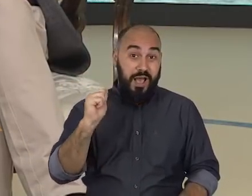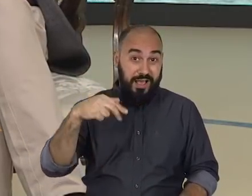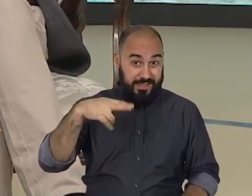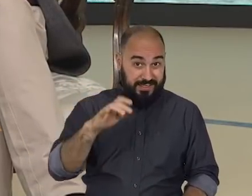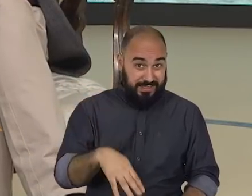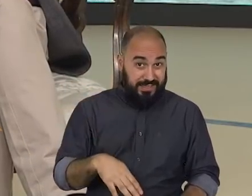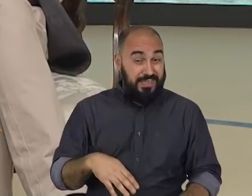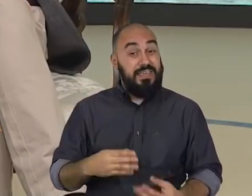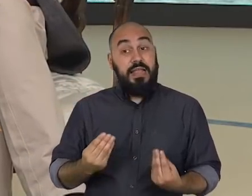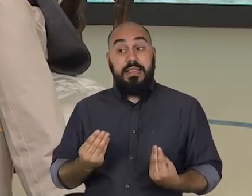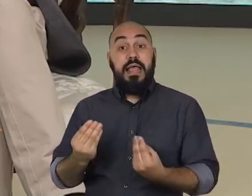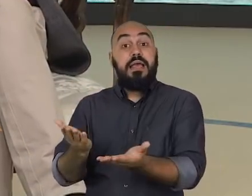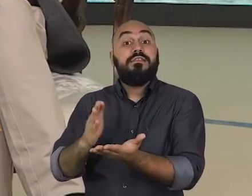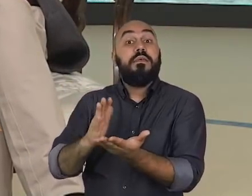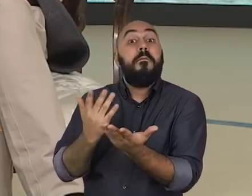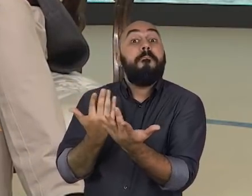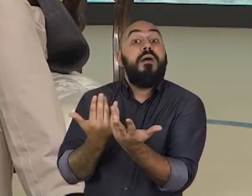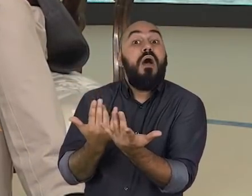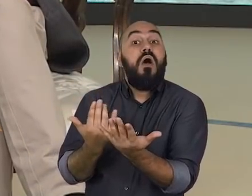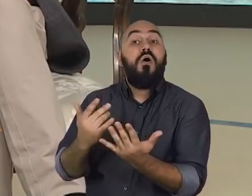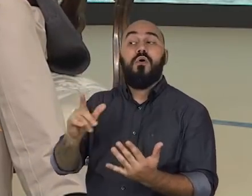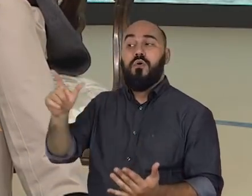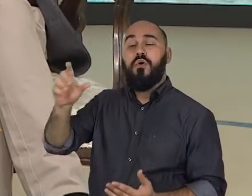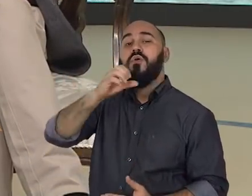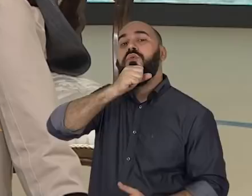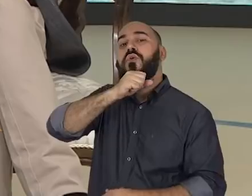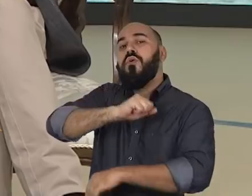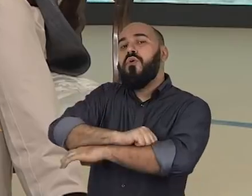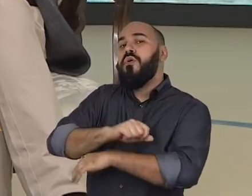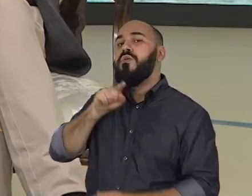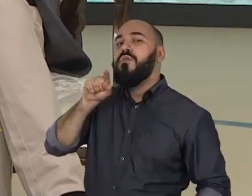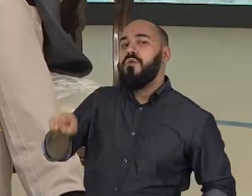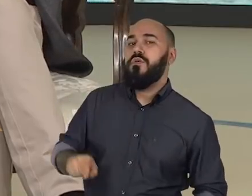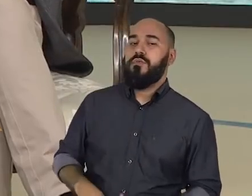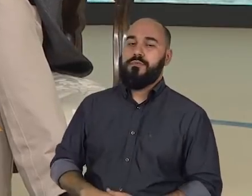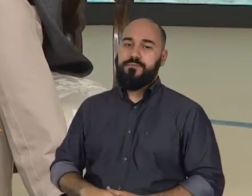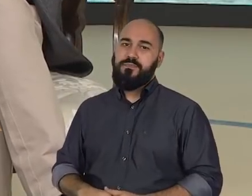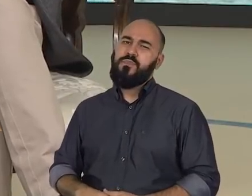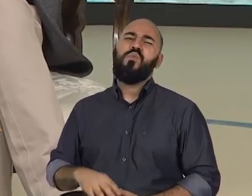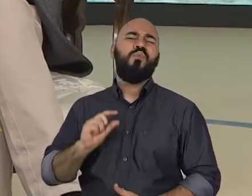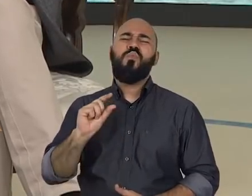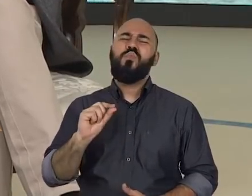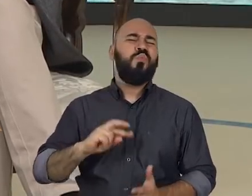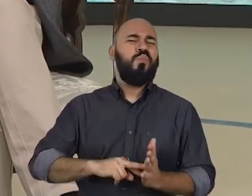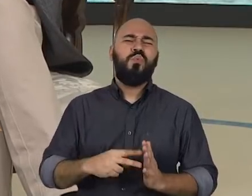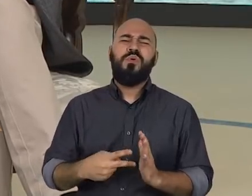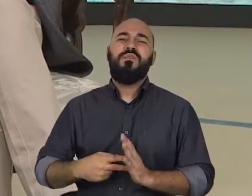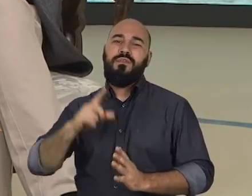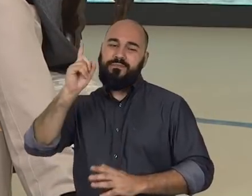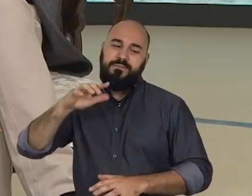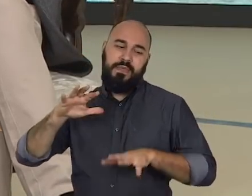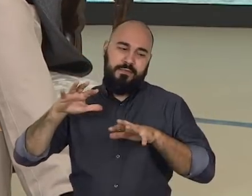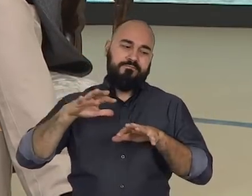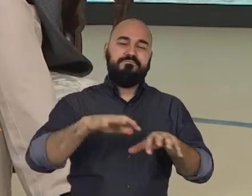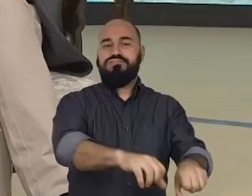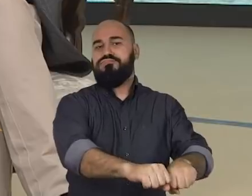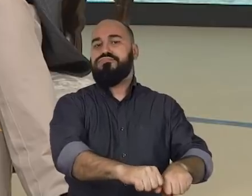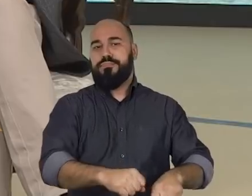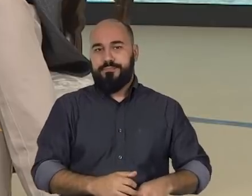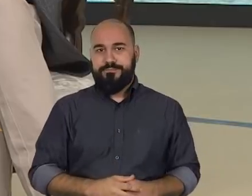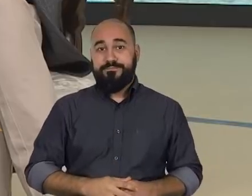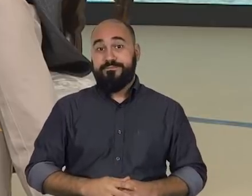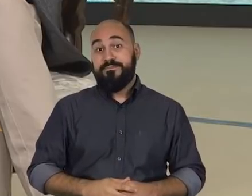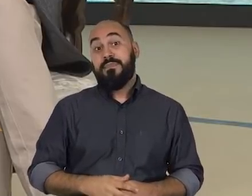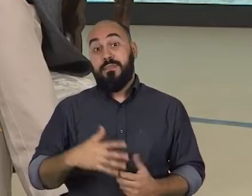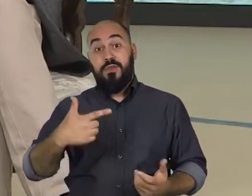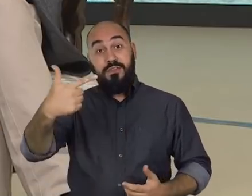exatamente como está em Daniel capítulo 1, versículo 2. Um significado semelhante é transmitido em 2